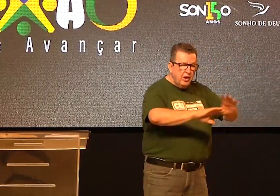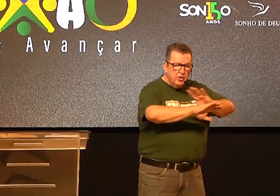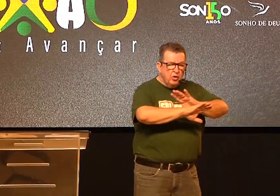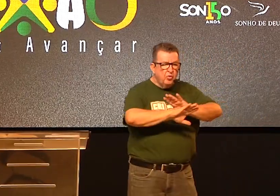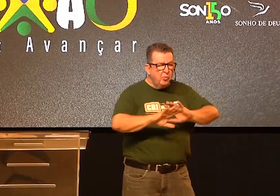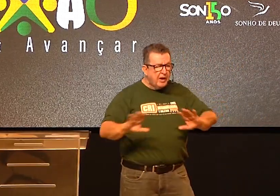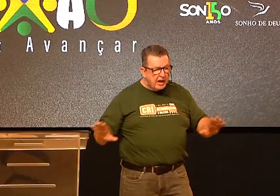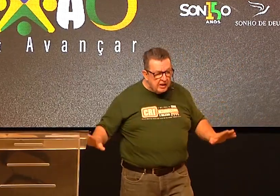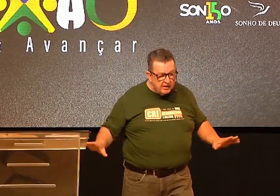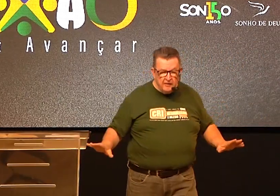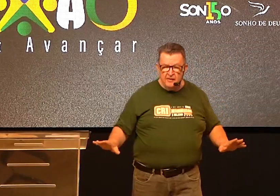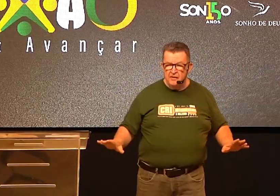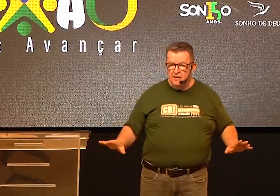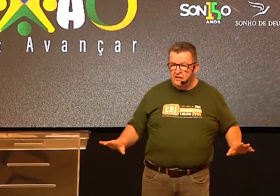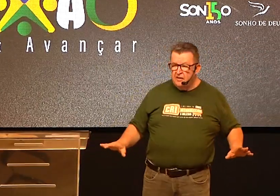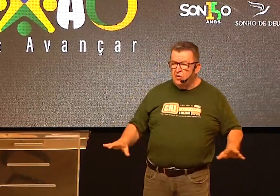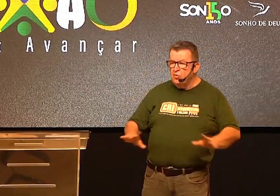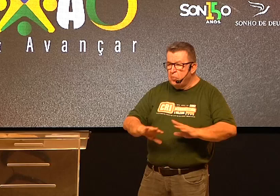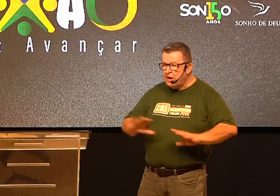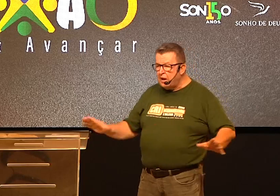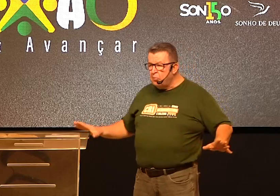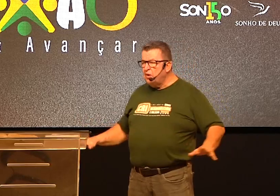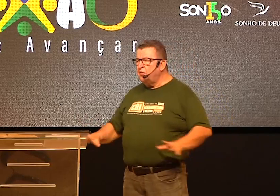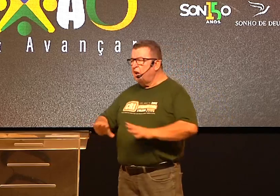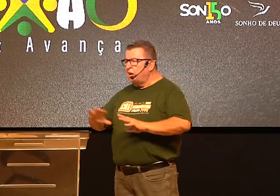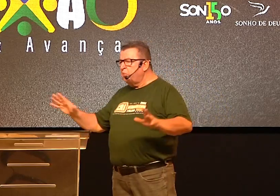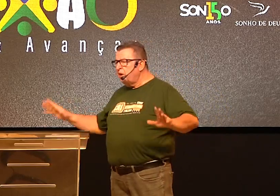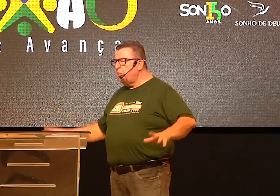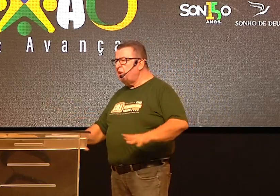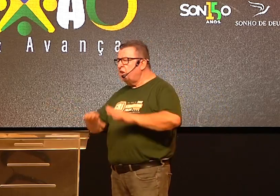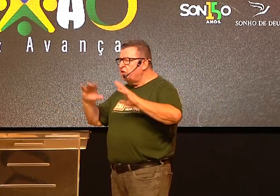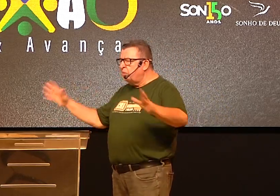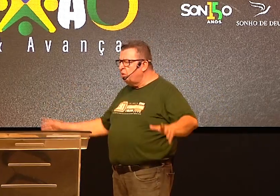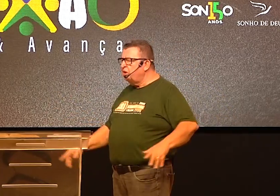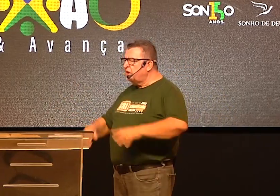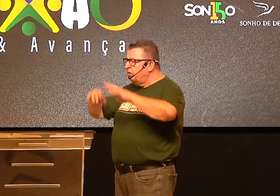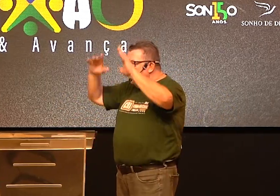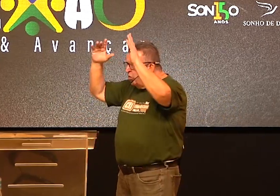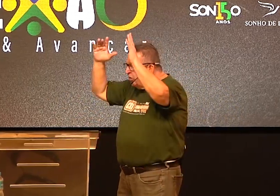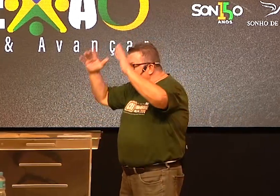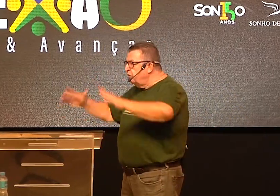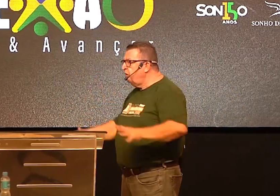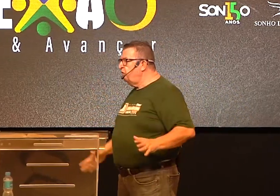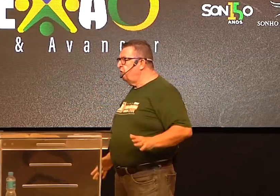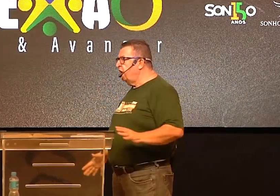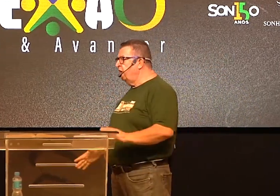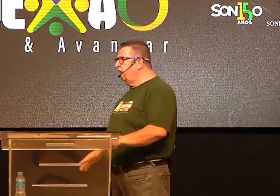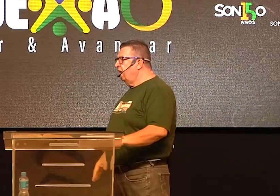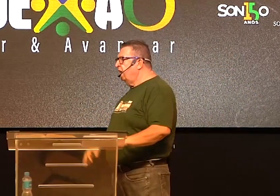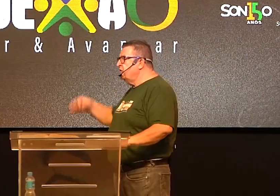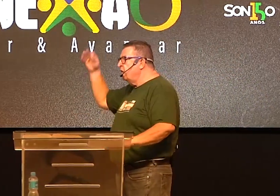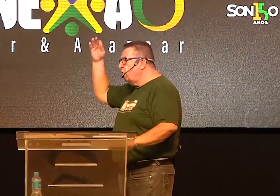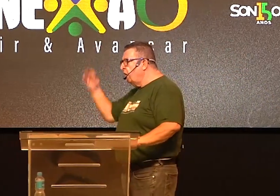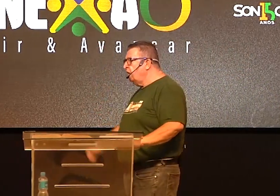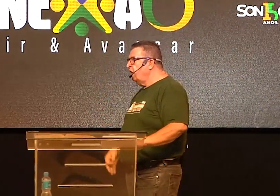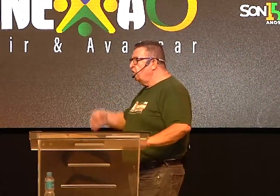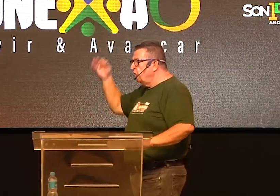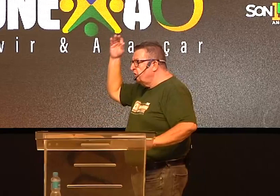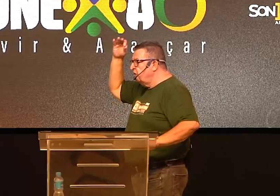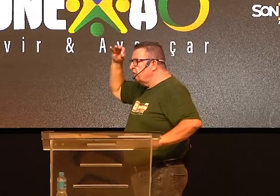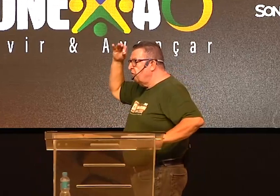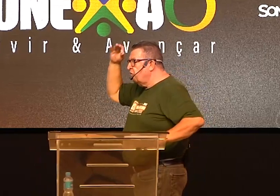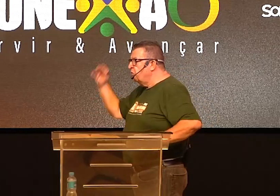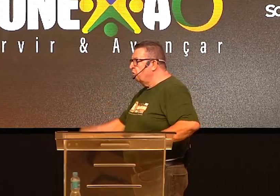Neemias falou, não, eu não vou parar. Eu não vou parar. Pode falar, pode apedrejar, pode trair. O que você fizer, em